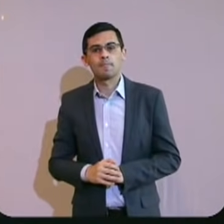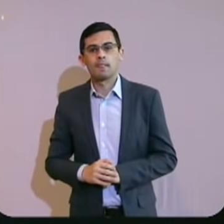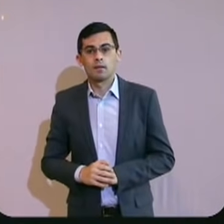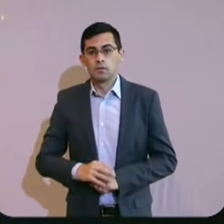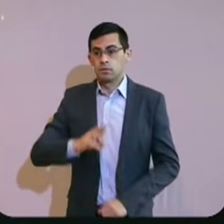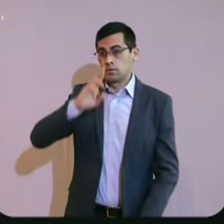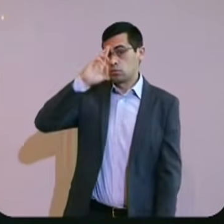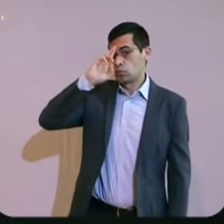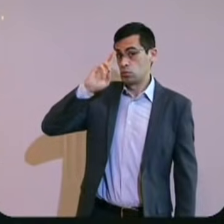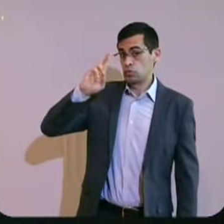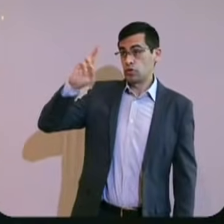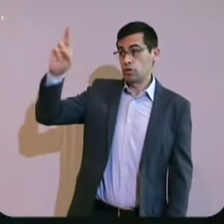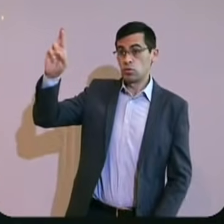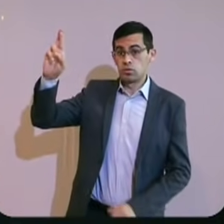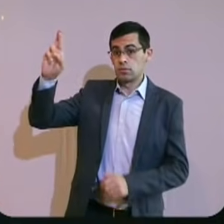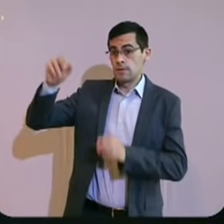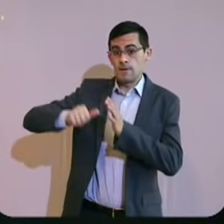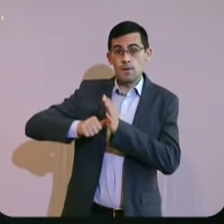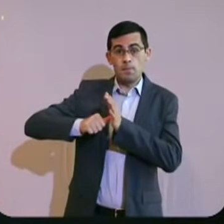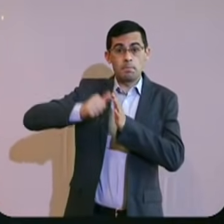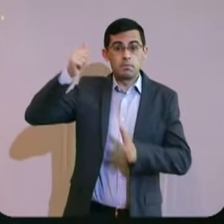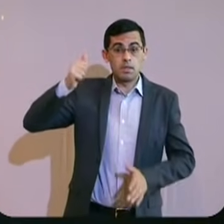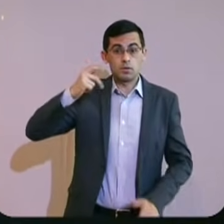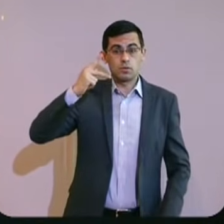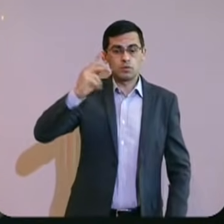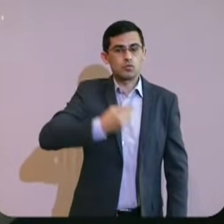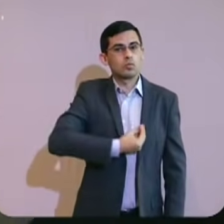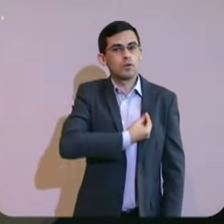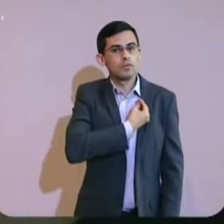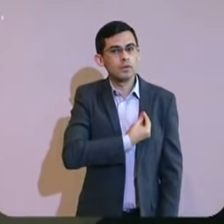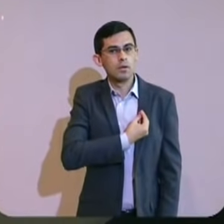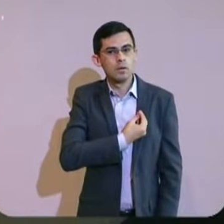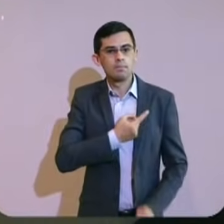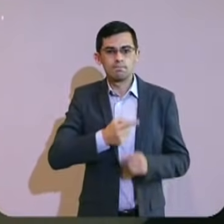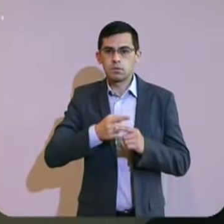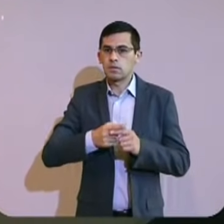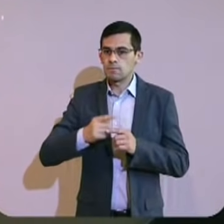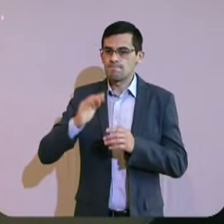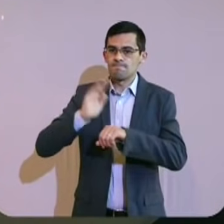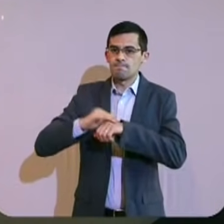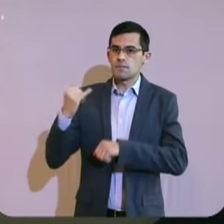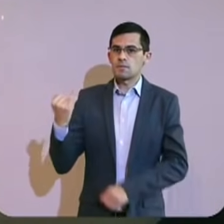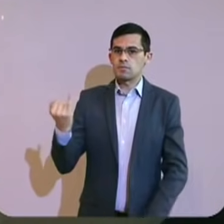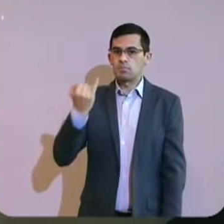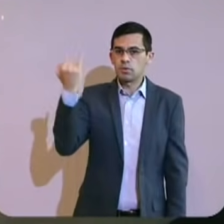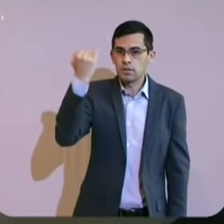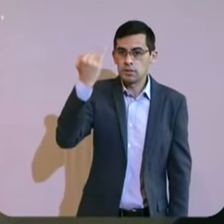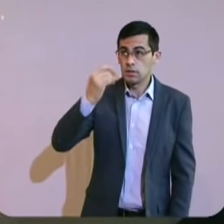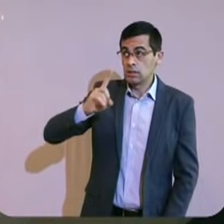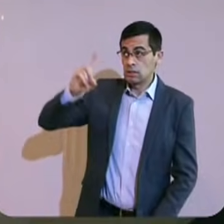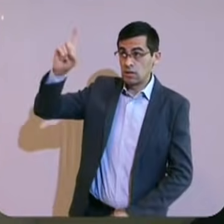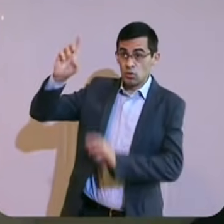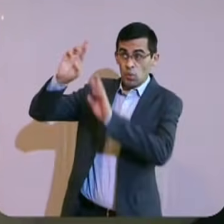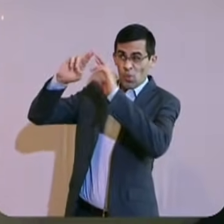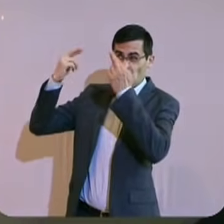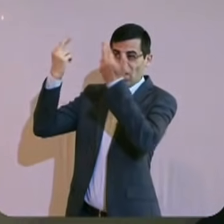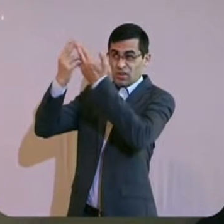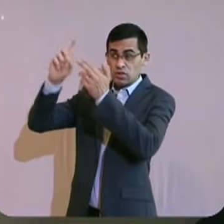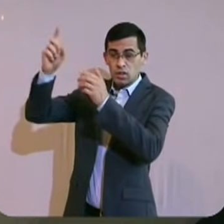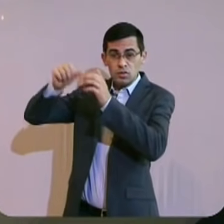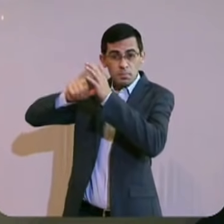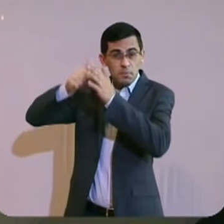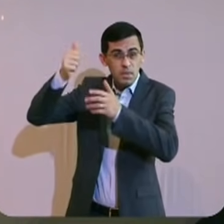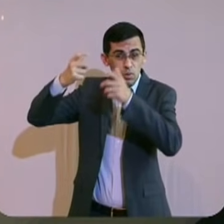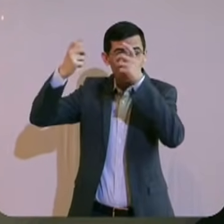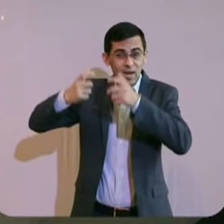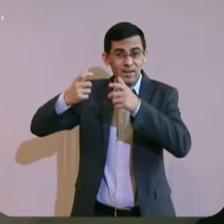O Senhor é o primeiro na tua vida, porque esse é o princípio, né? Colocai primeiro o reino de Deus e a sua justiça,